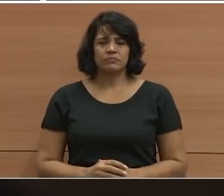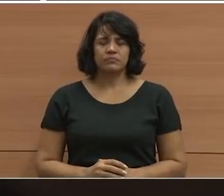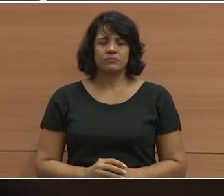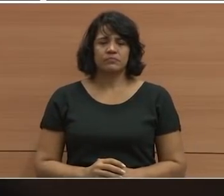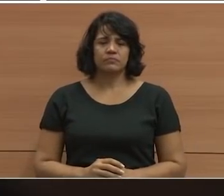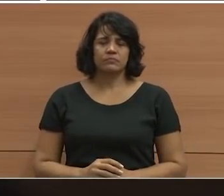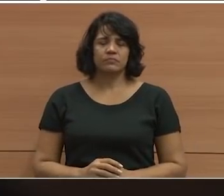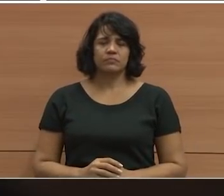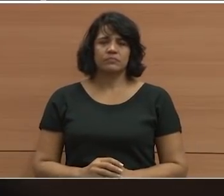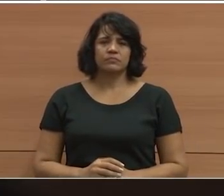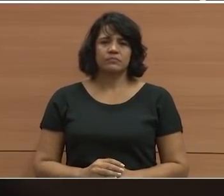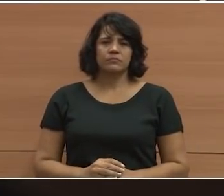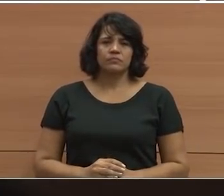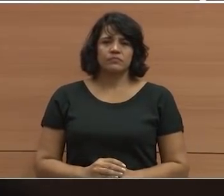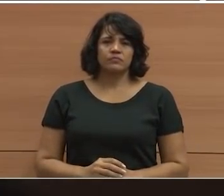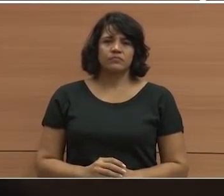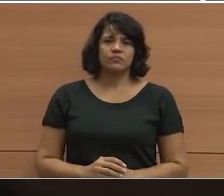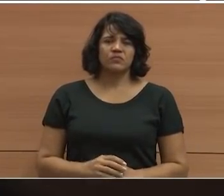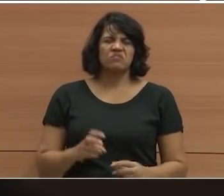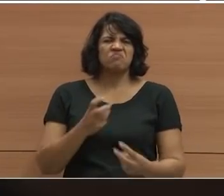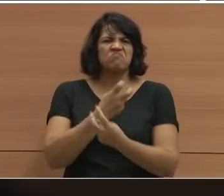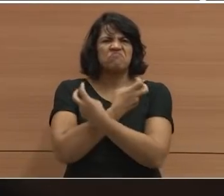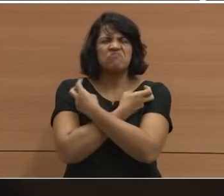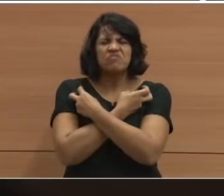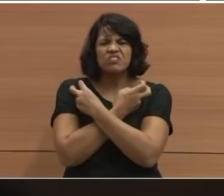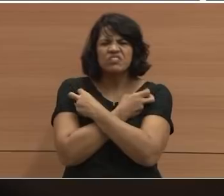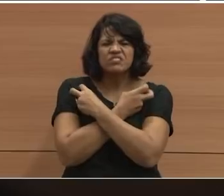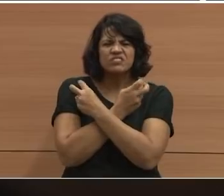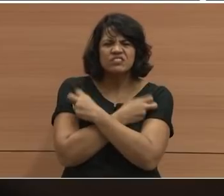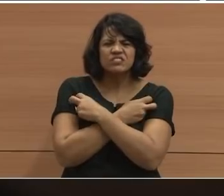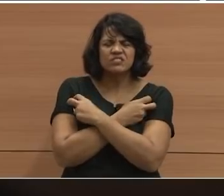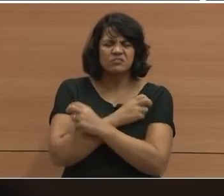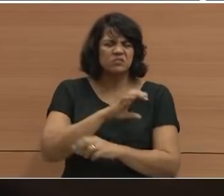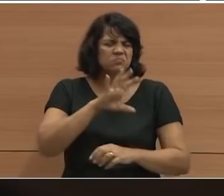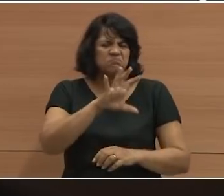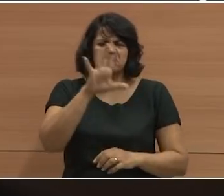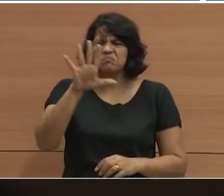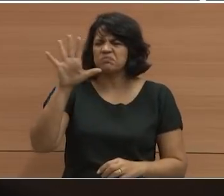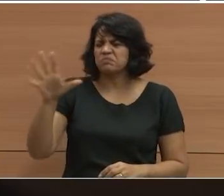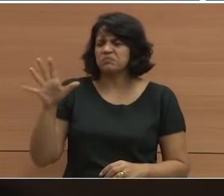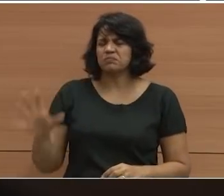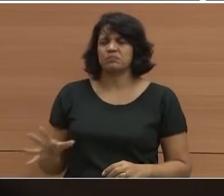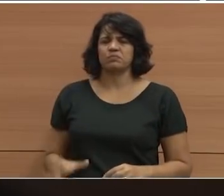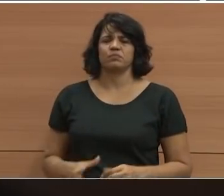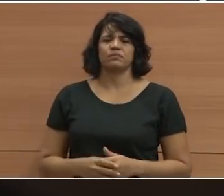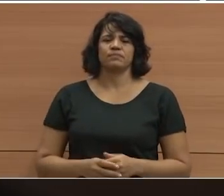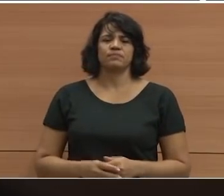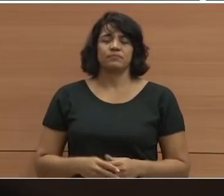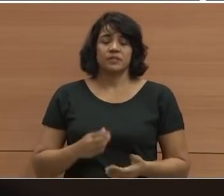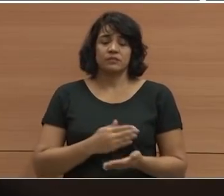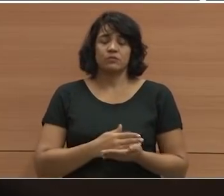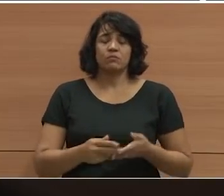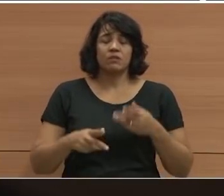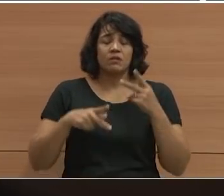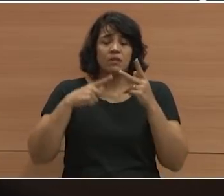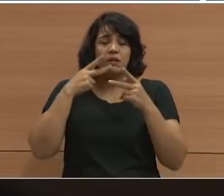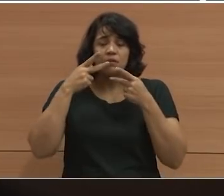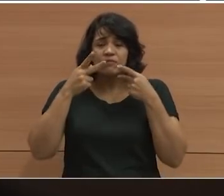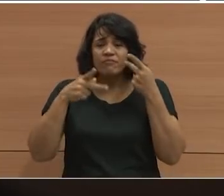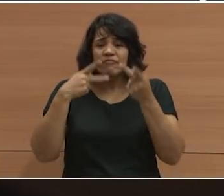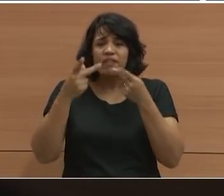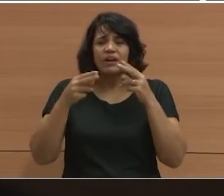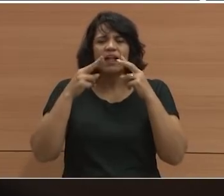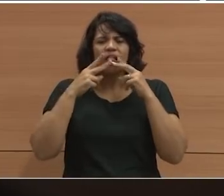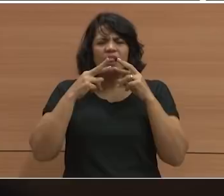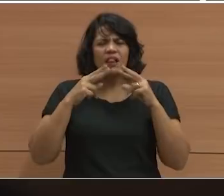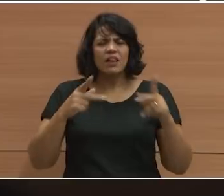Frígia, Panfilha, Egito, regiões da Líbia, Cirene, né? E também